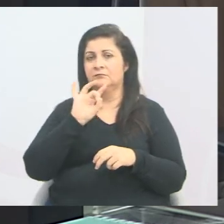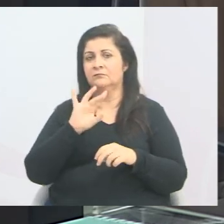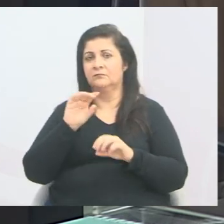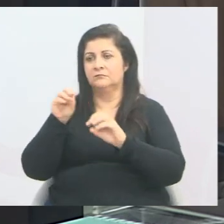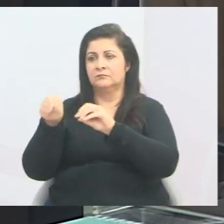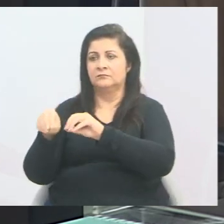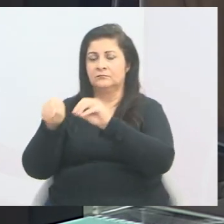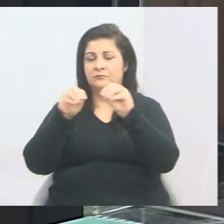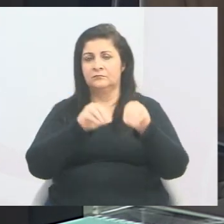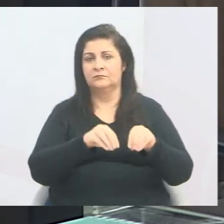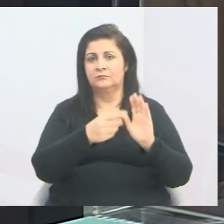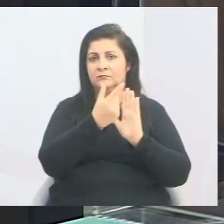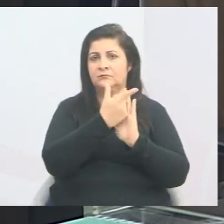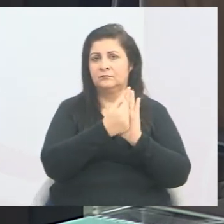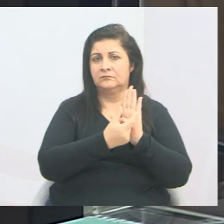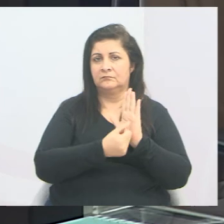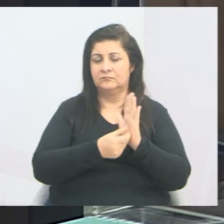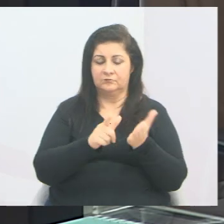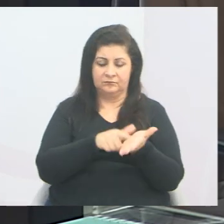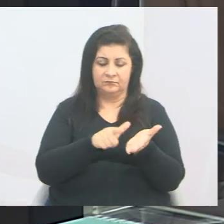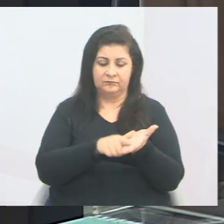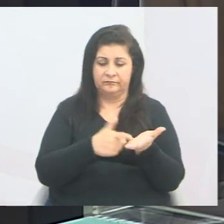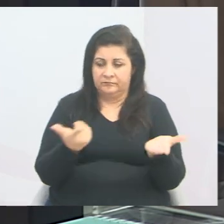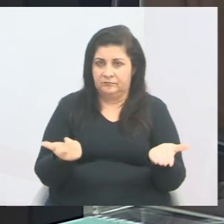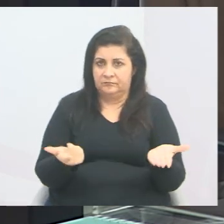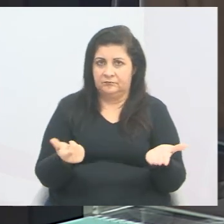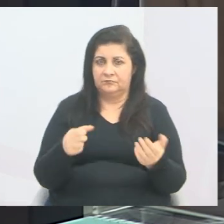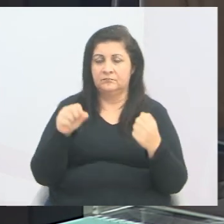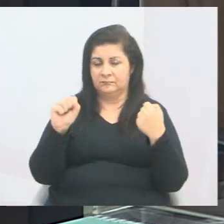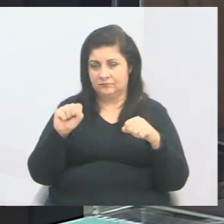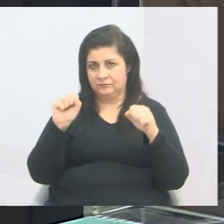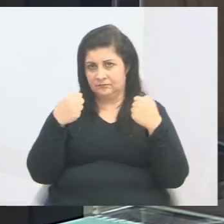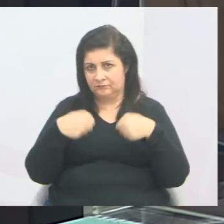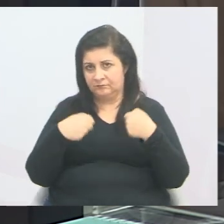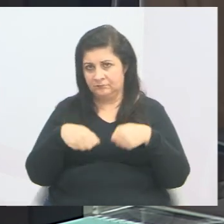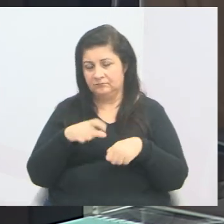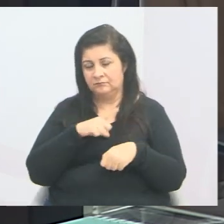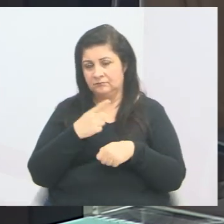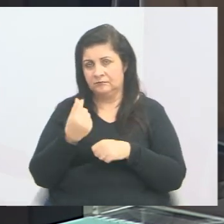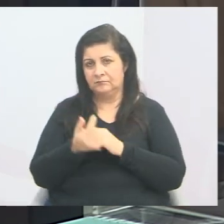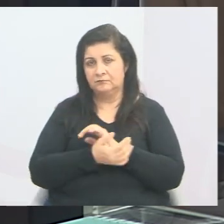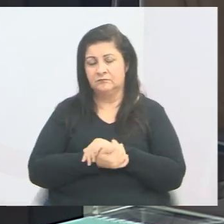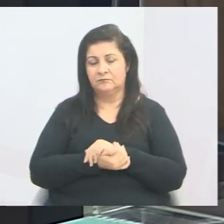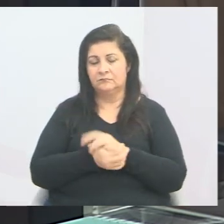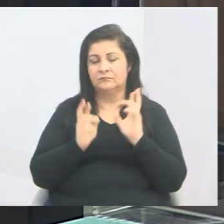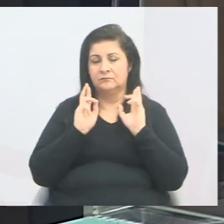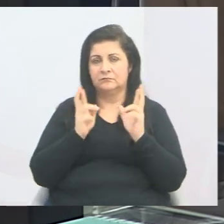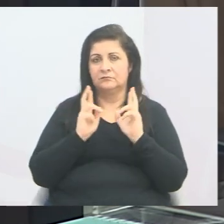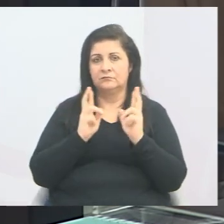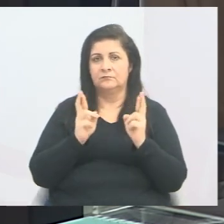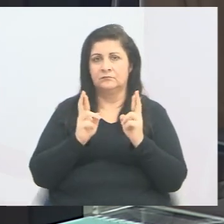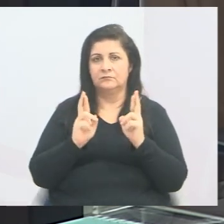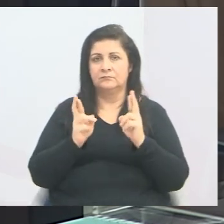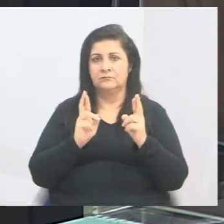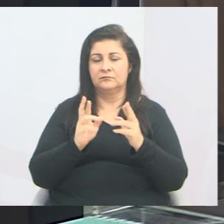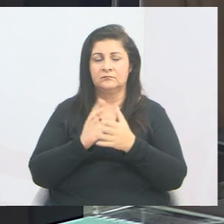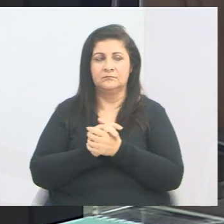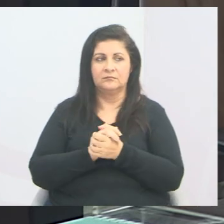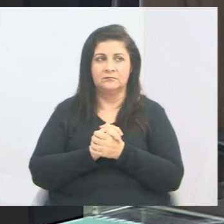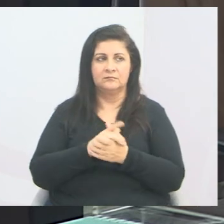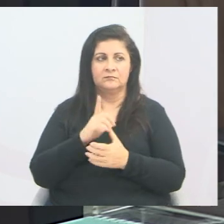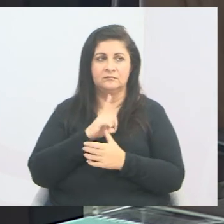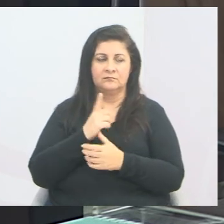remanejamento orçamentário no papel, que não adianta nada. Então, vamos torcer para a receita e